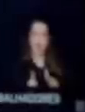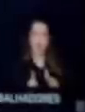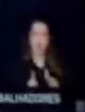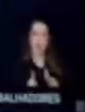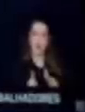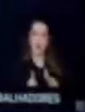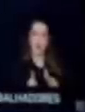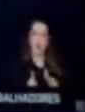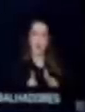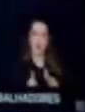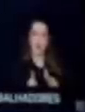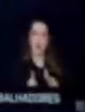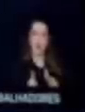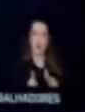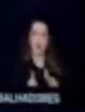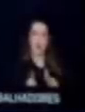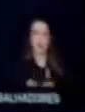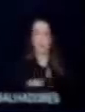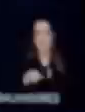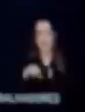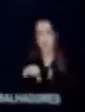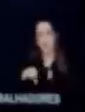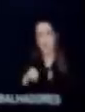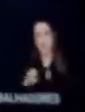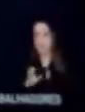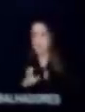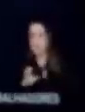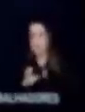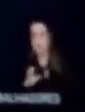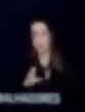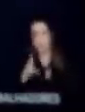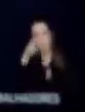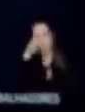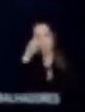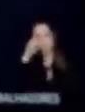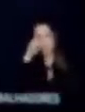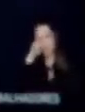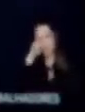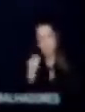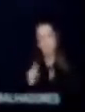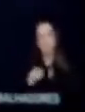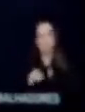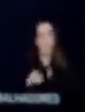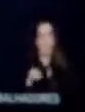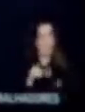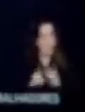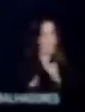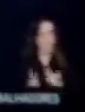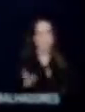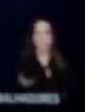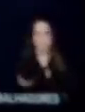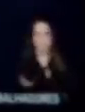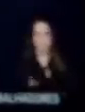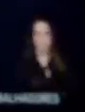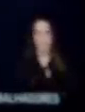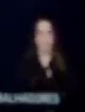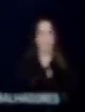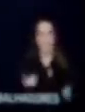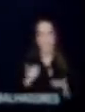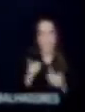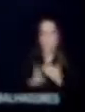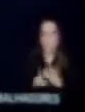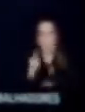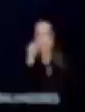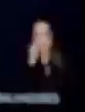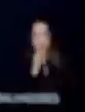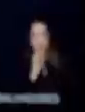tem gente que acredita nesse cara ainda. É inaceitável que mulheres, minorias étnicas